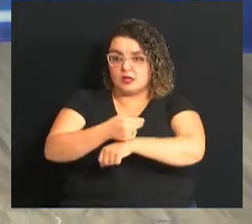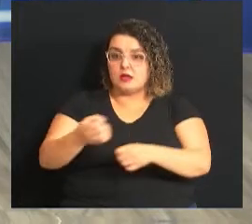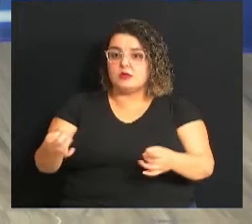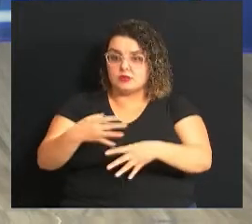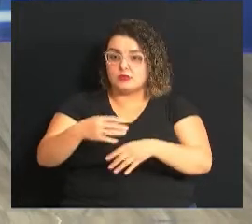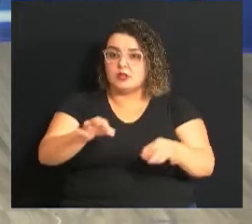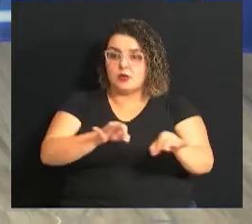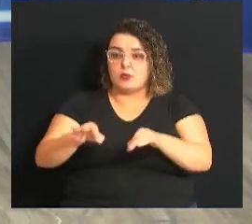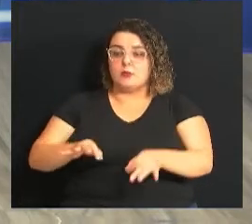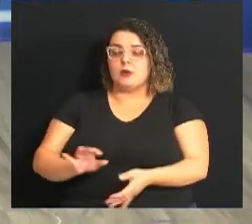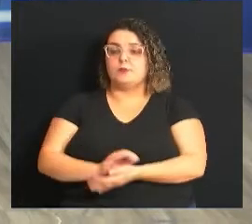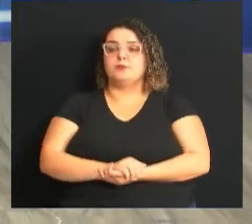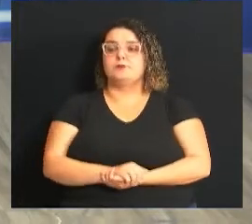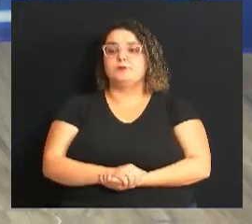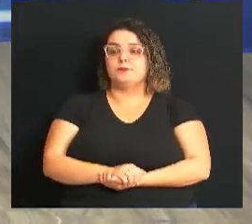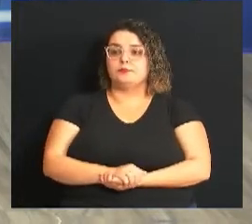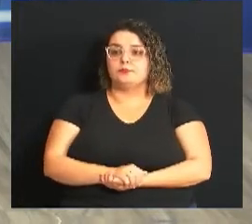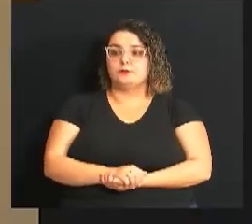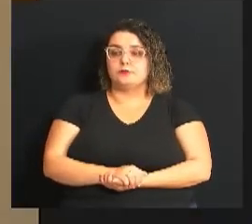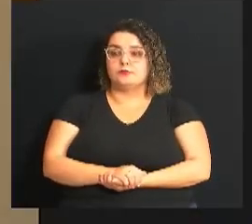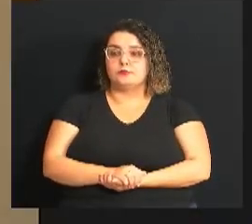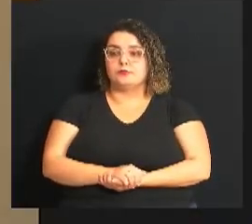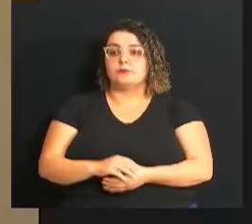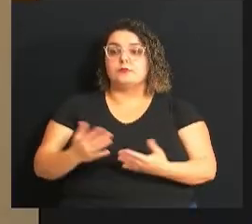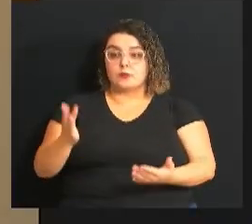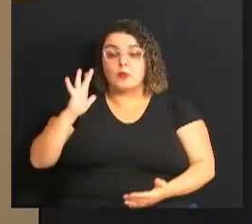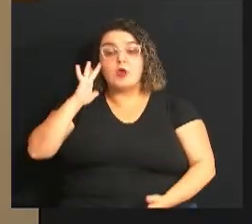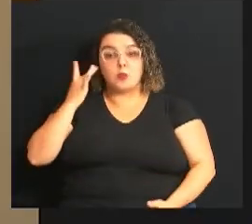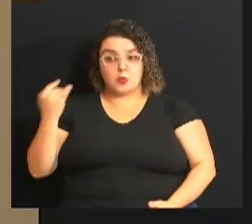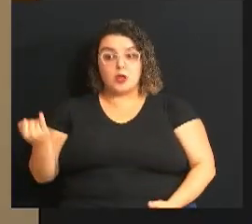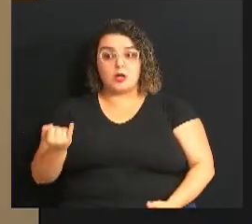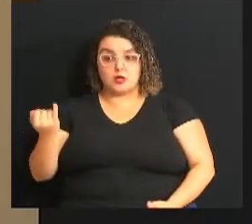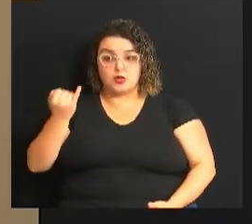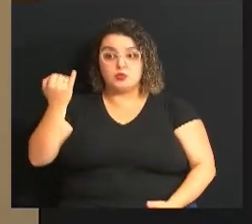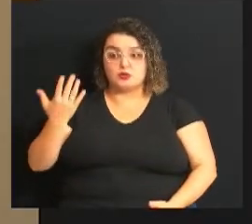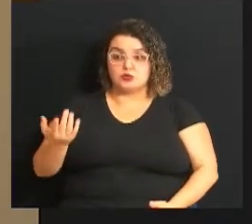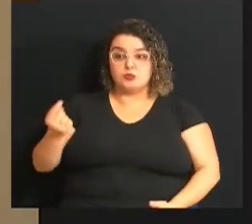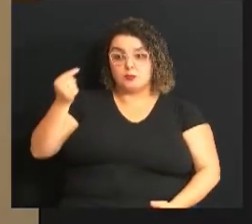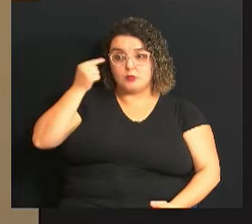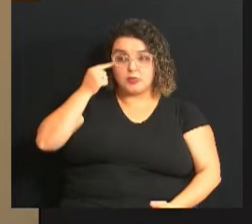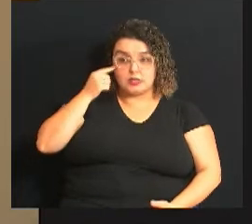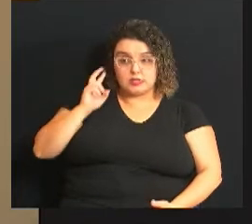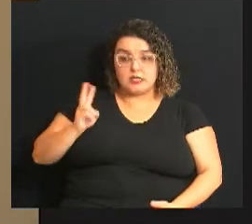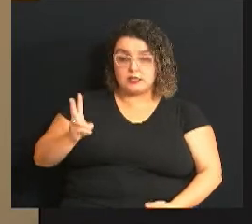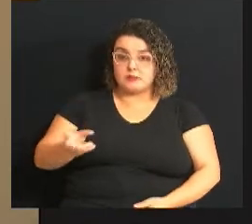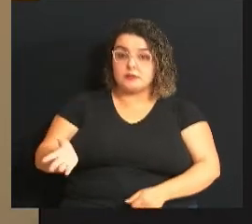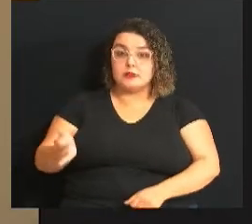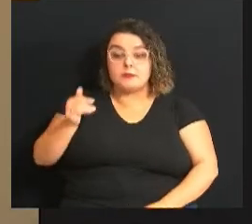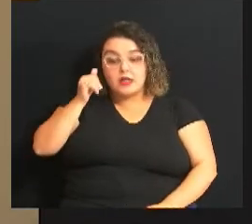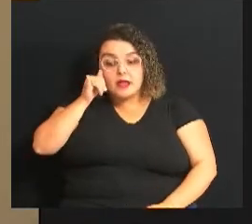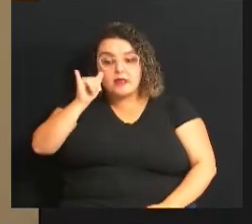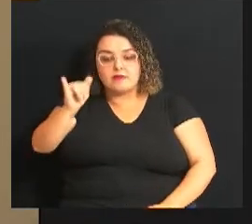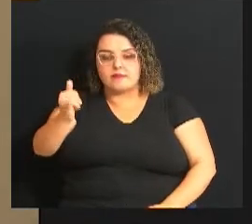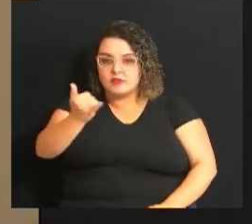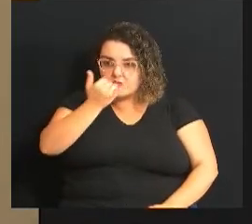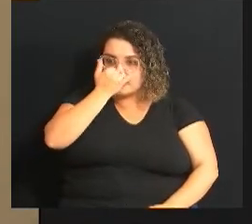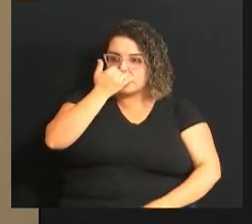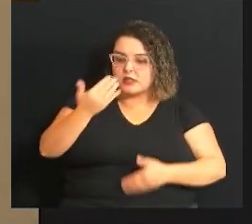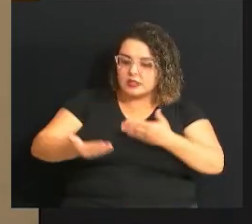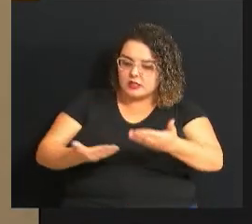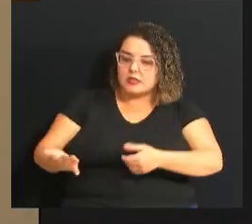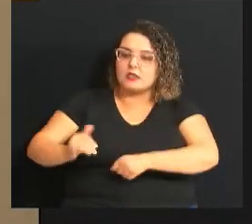quadro. Eu acho que é importante pensar sempre na prevenção, né? Tratar a obesidade não é uma